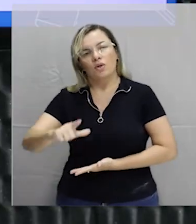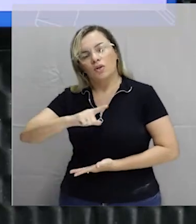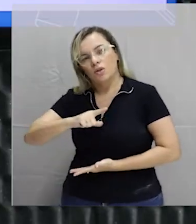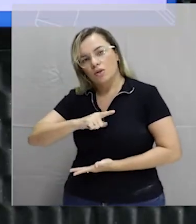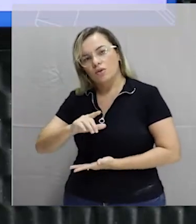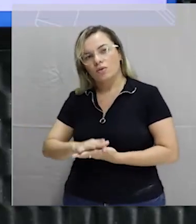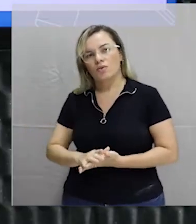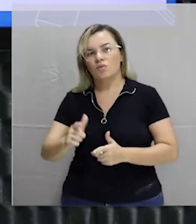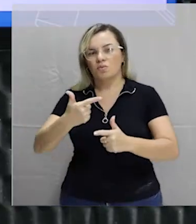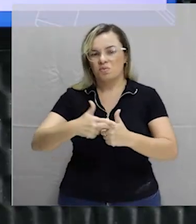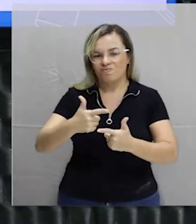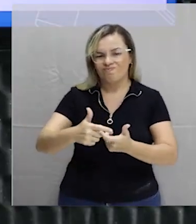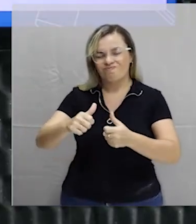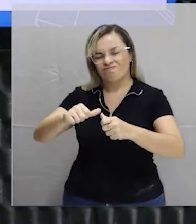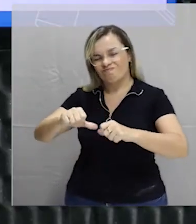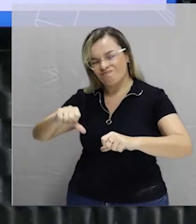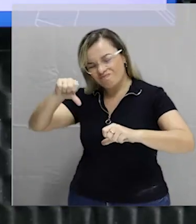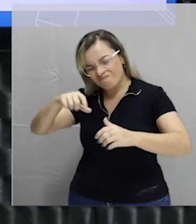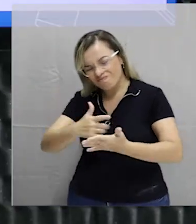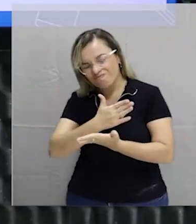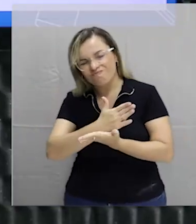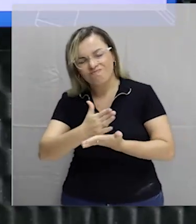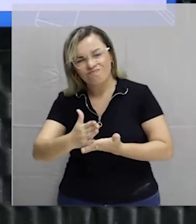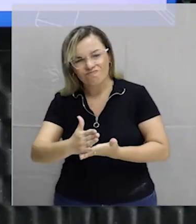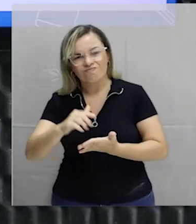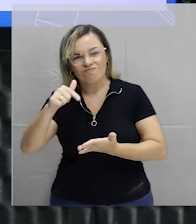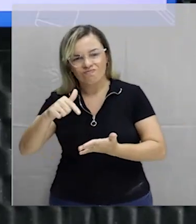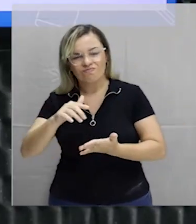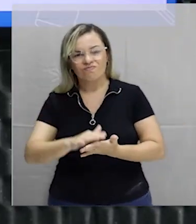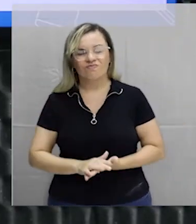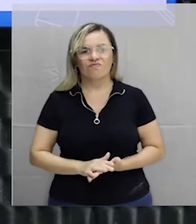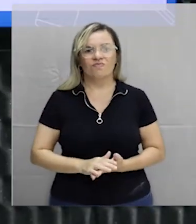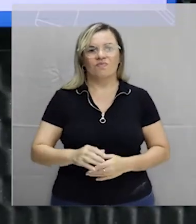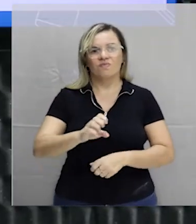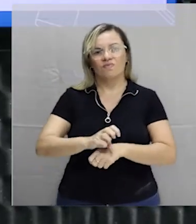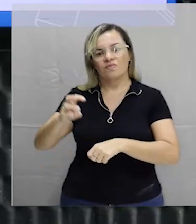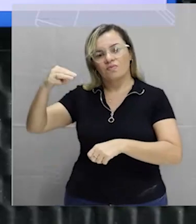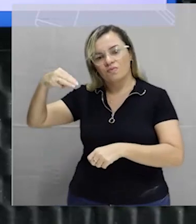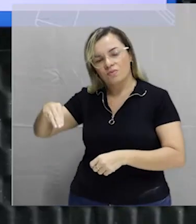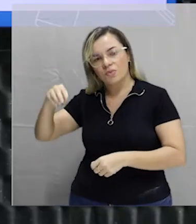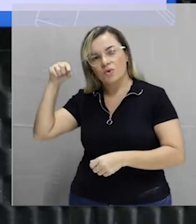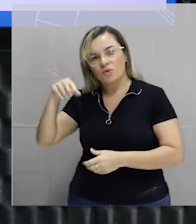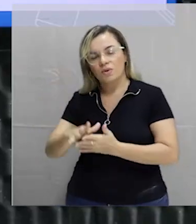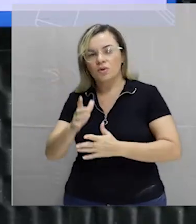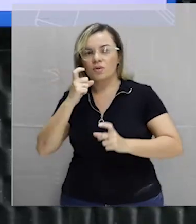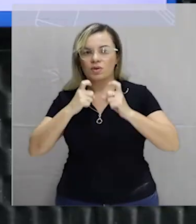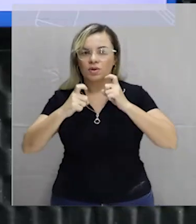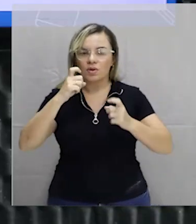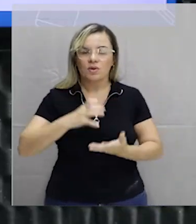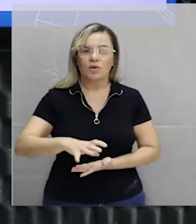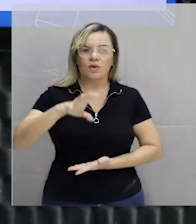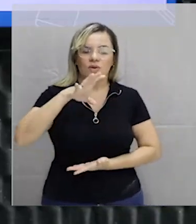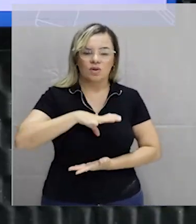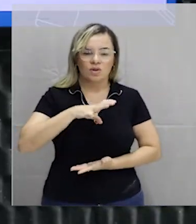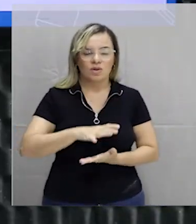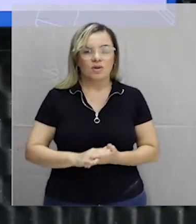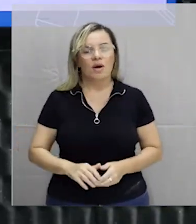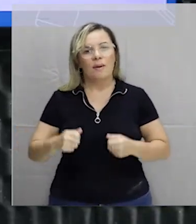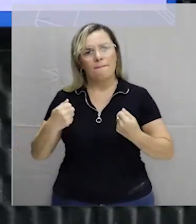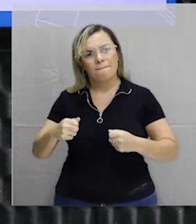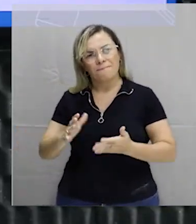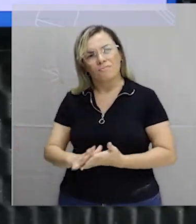algumas problemáticas no início da nossa colonização. E uma das preocupações do Estado era justamente garantir esse